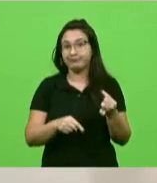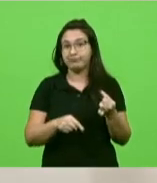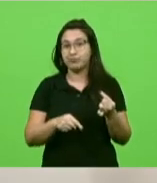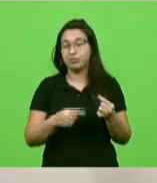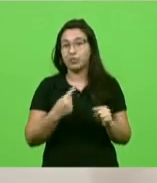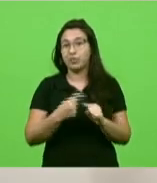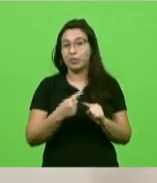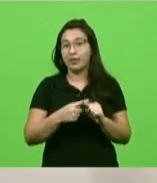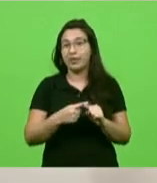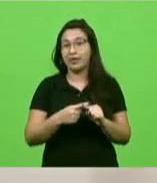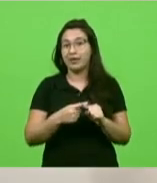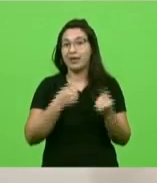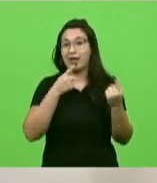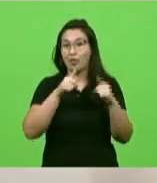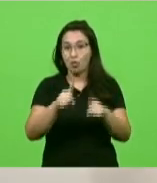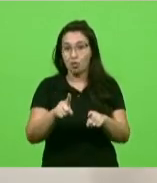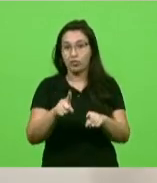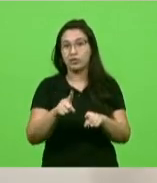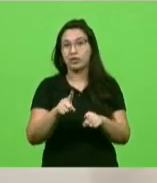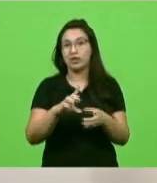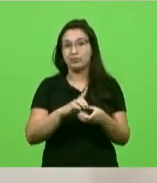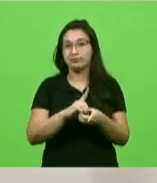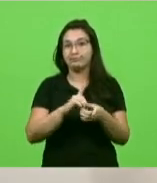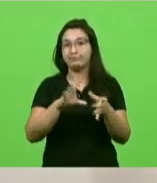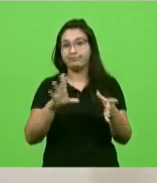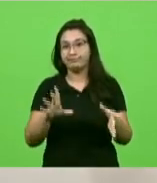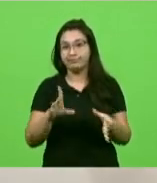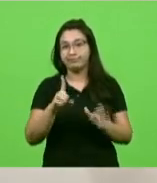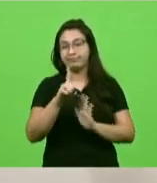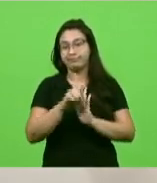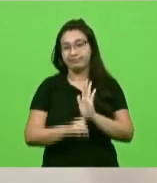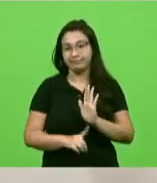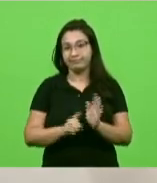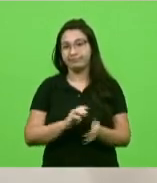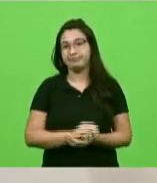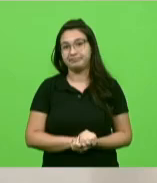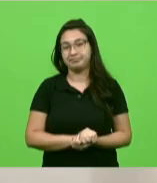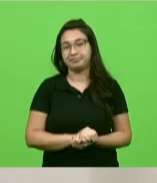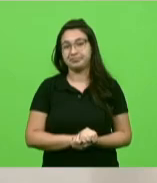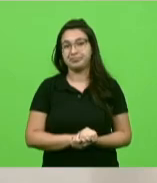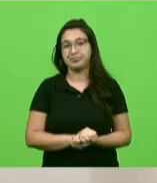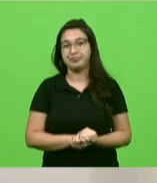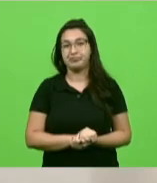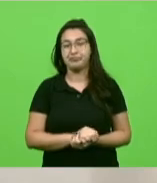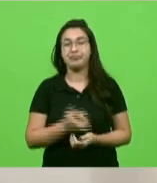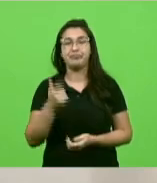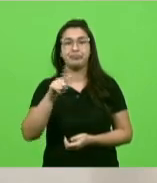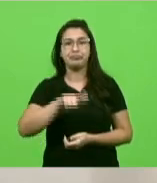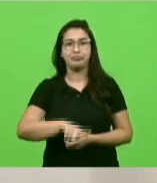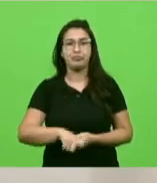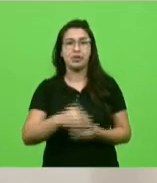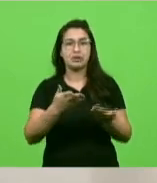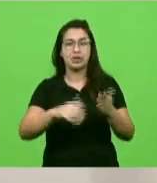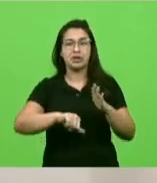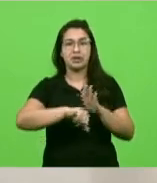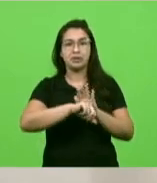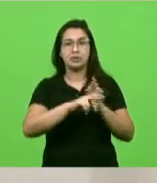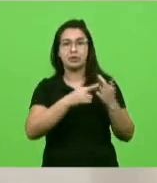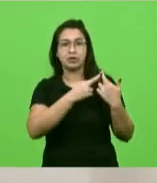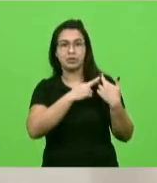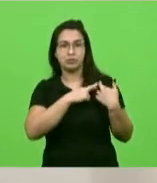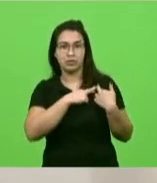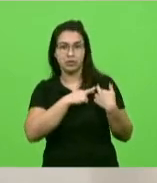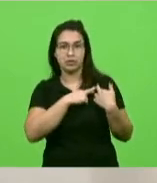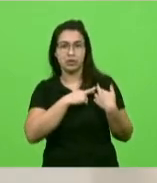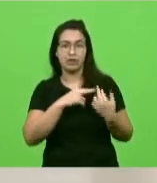afrontando o Estado Democrático de Direito. Considerando que a comprovação do cometimento de crime de responsabilidade